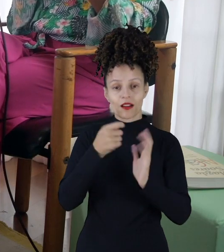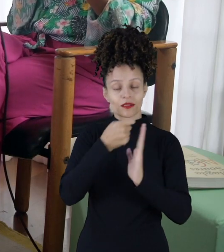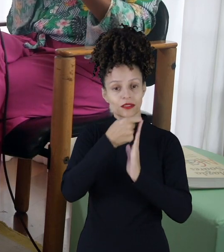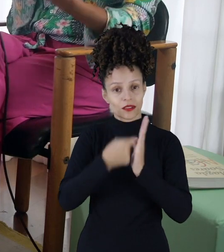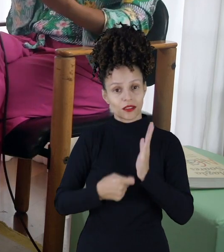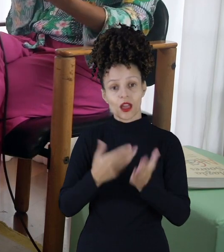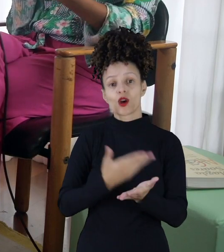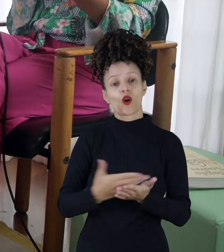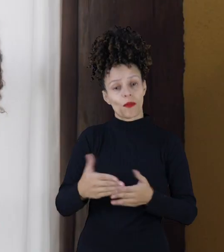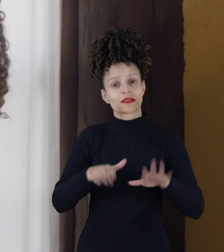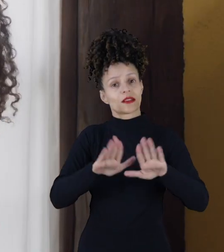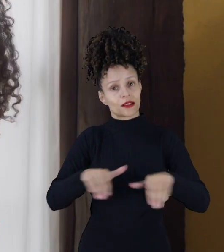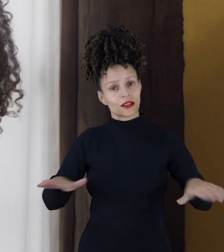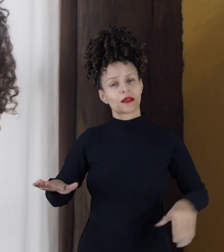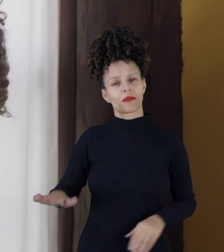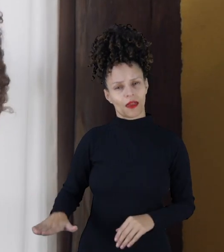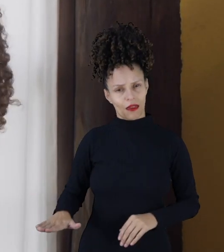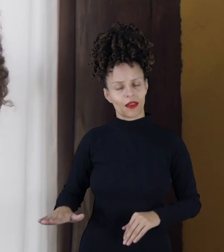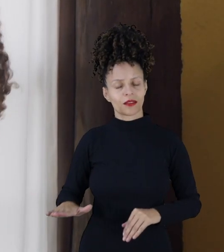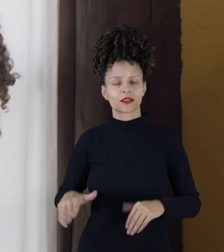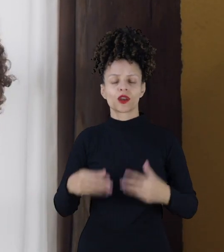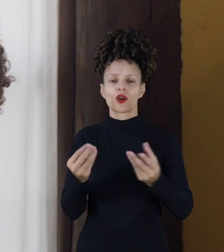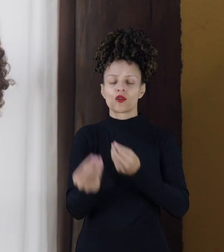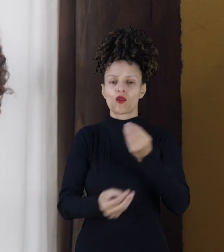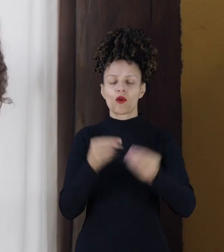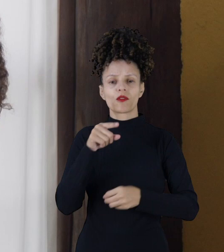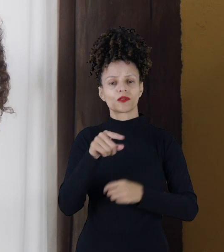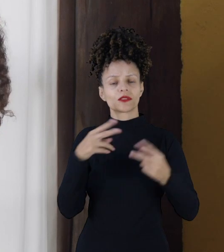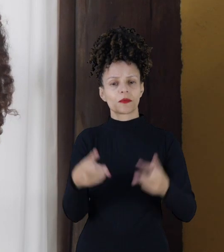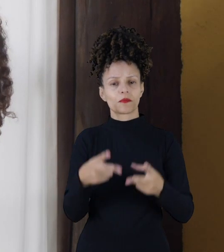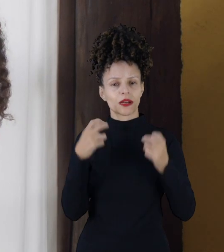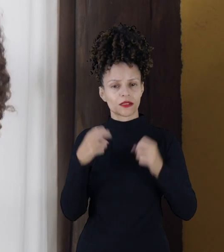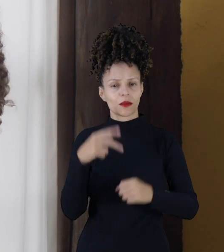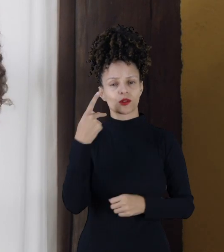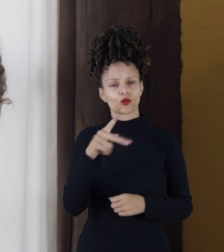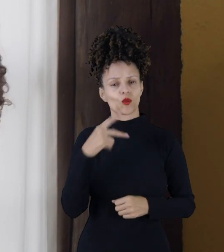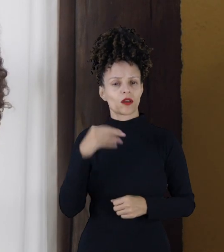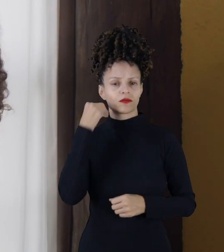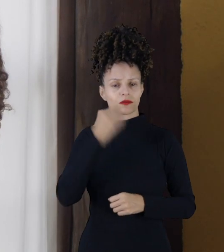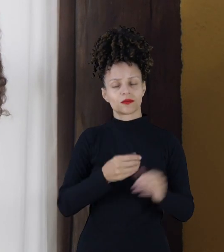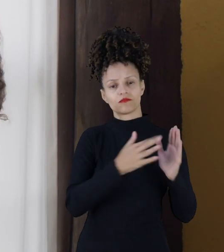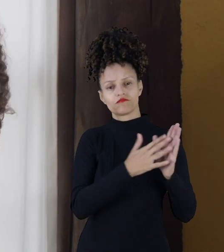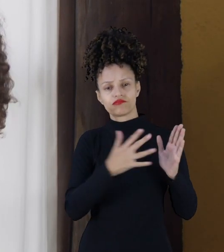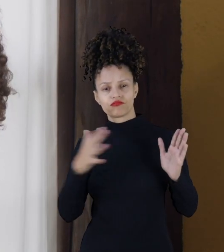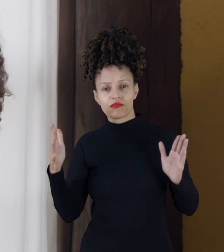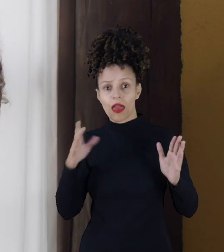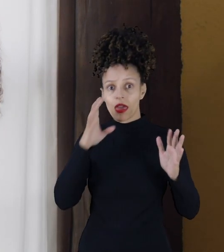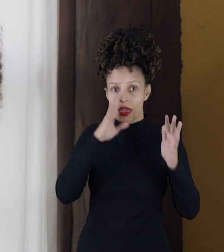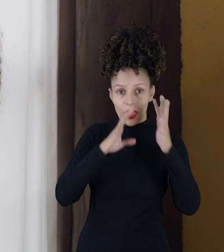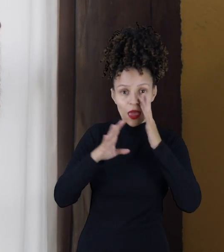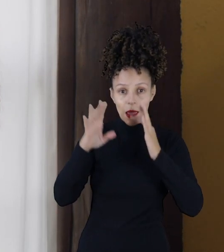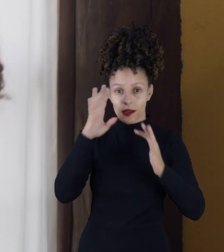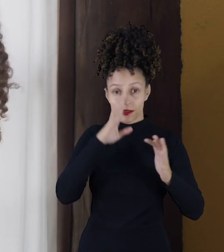palavra escrita começa já com as crianças bem pequenas. Como que você percebe nessa tua caminhada